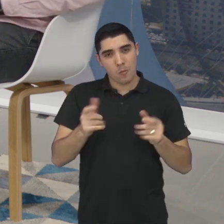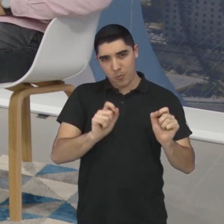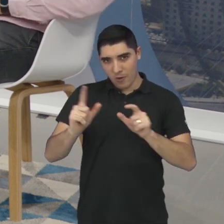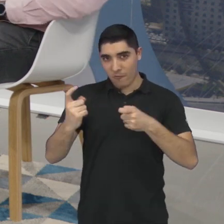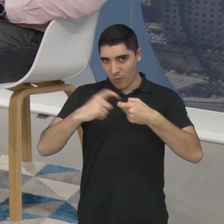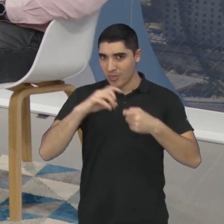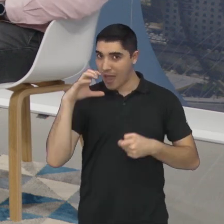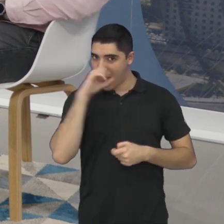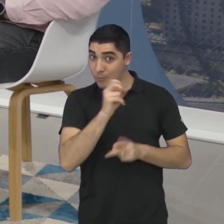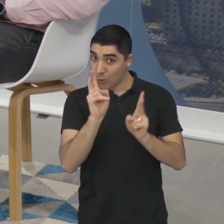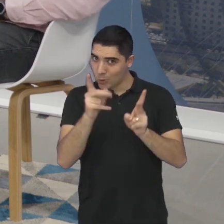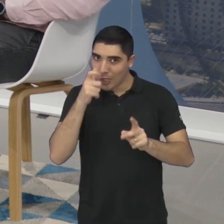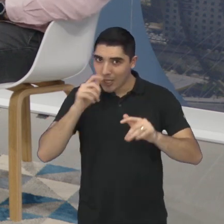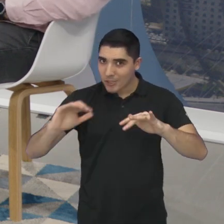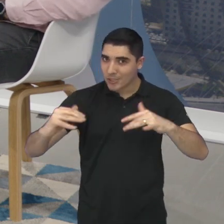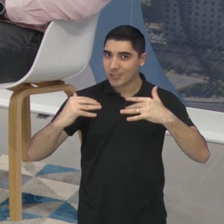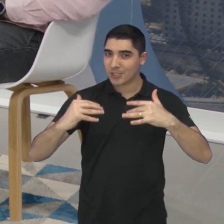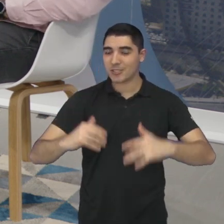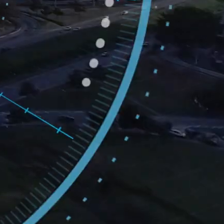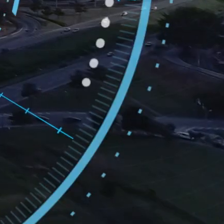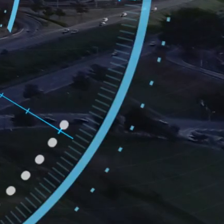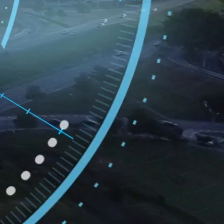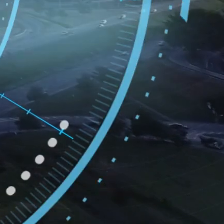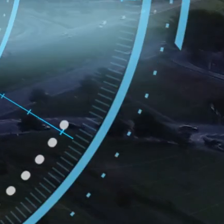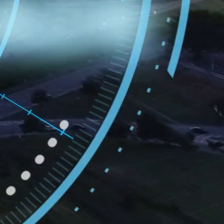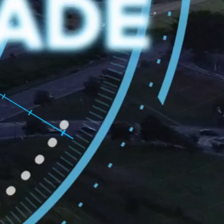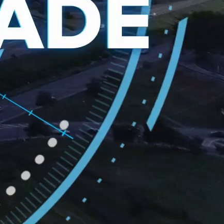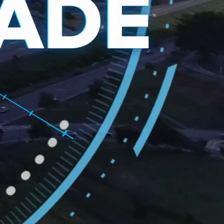Diálogos da Cidade volta já já, fique com a gente.